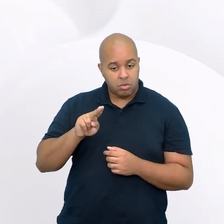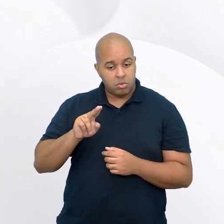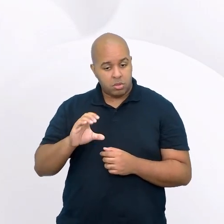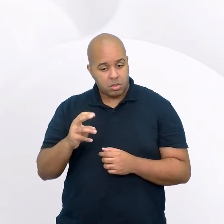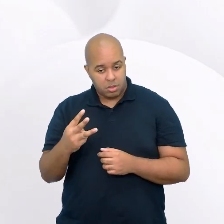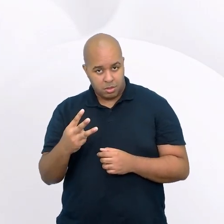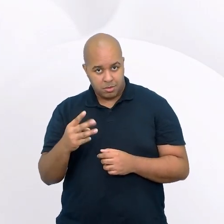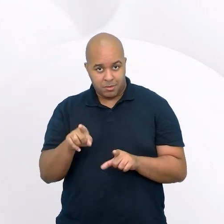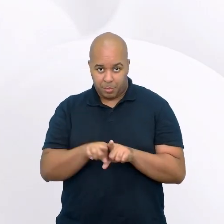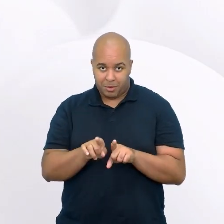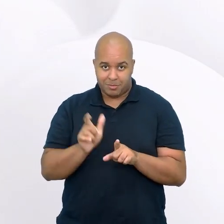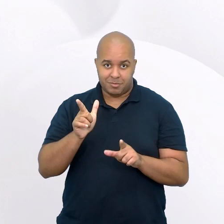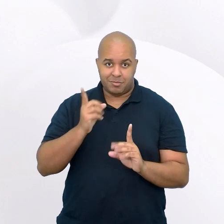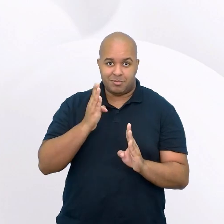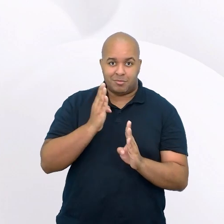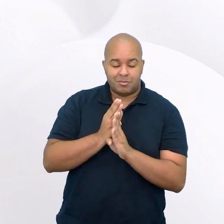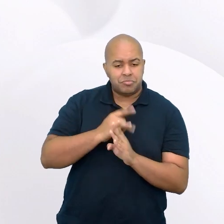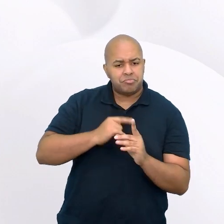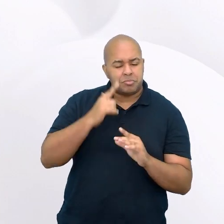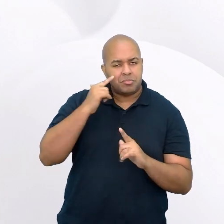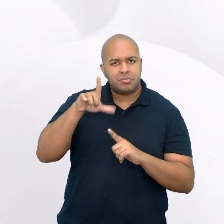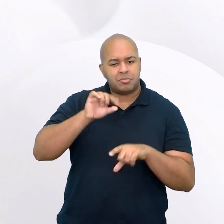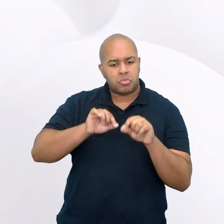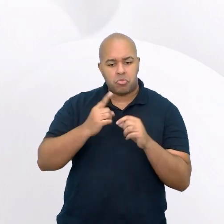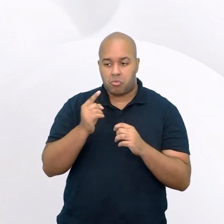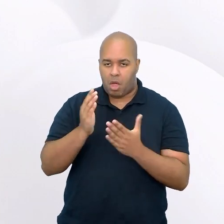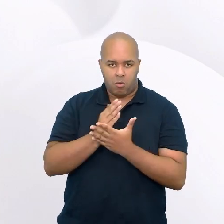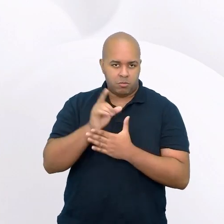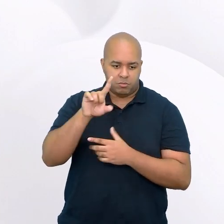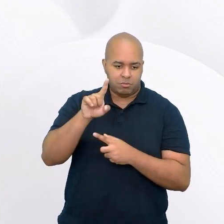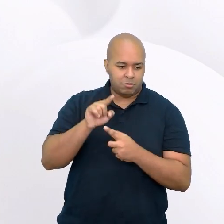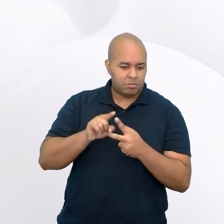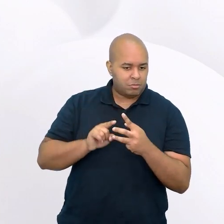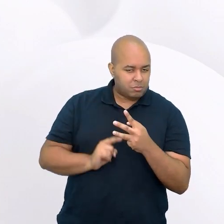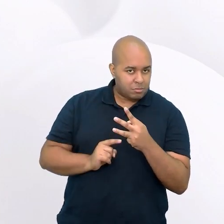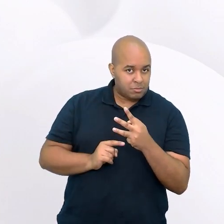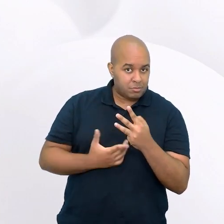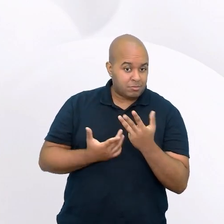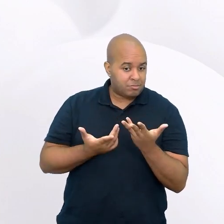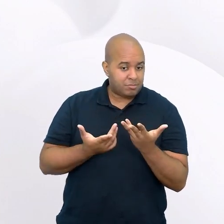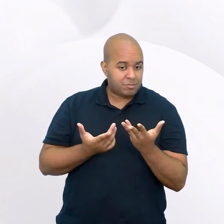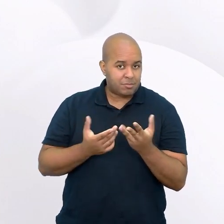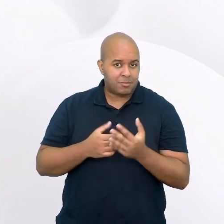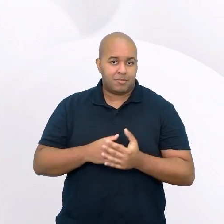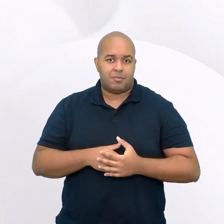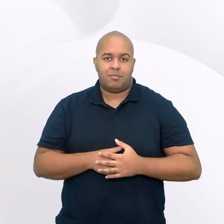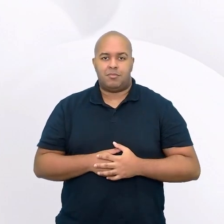unidade curricular 3 selecionando uma dessas unidades curriculares